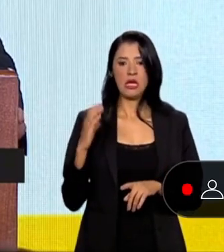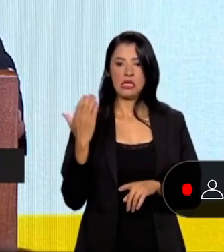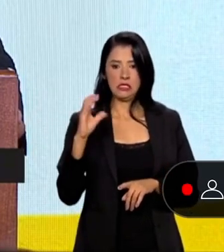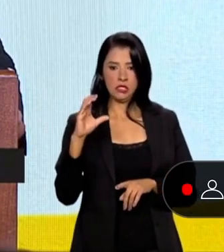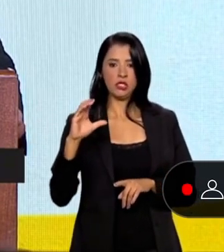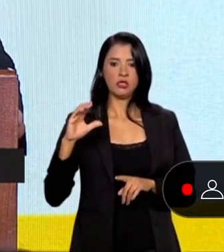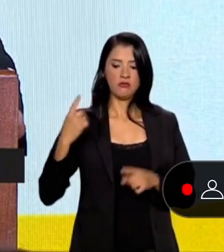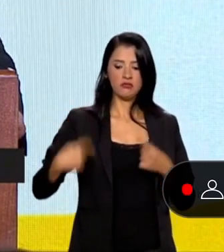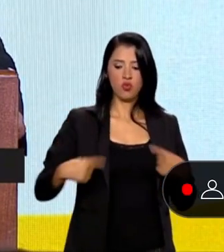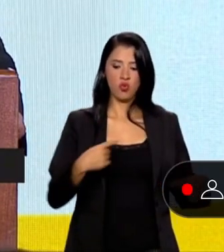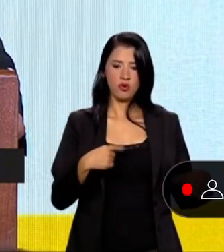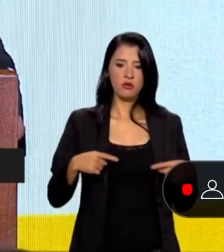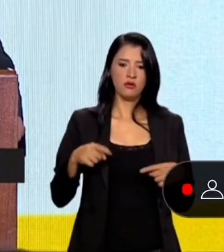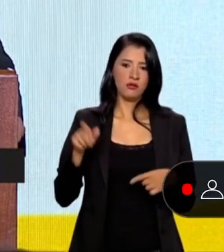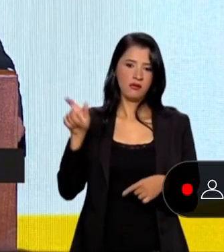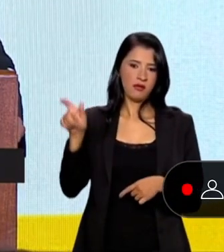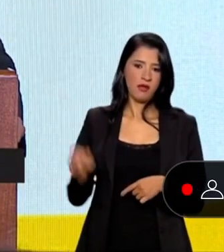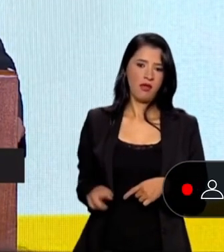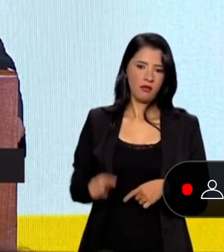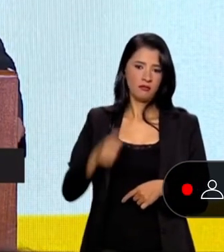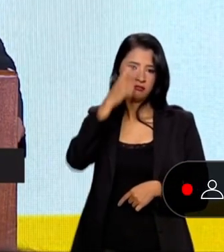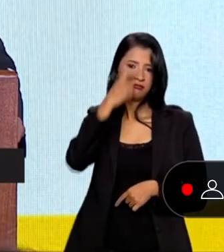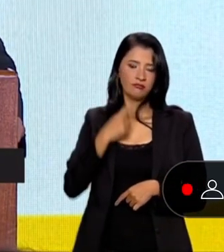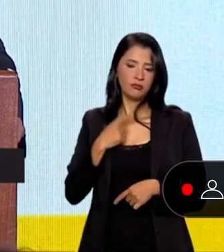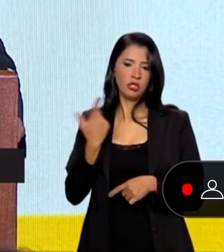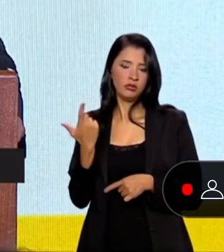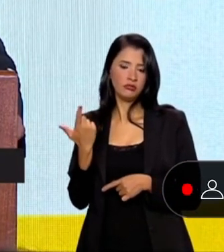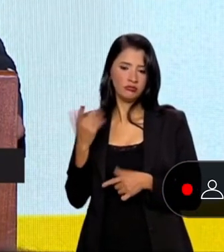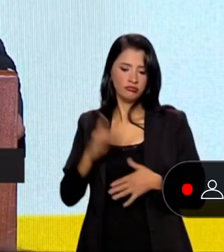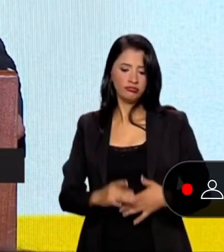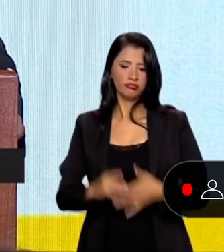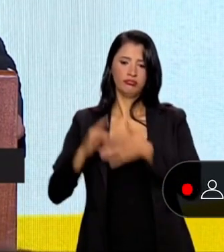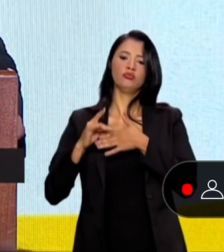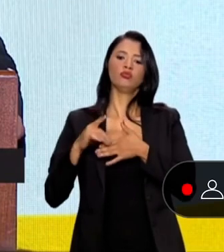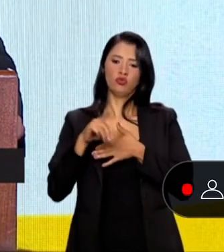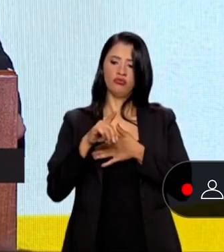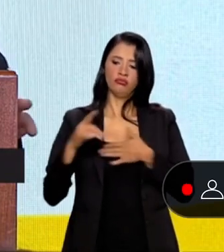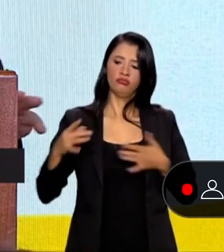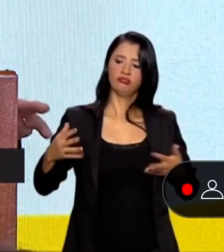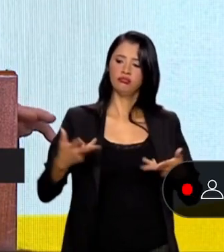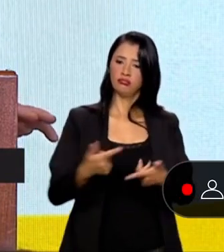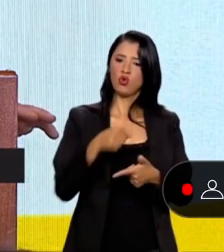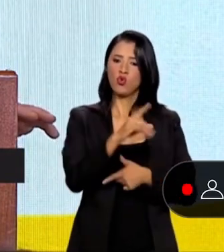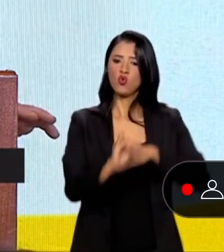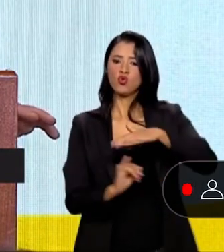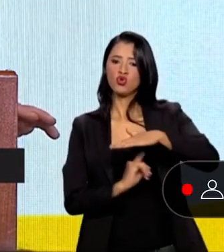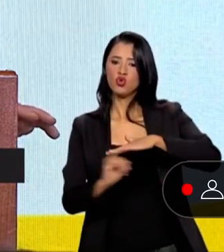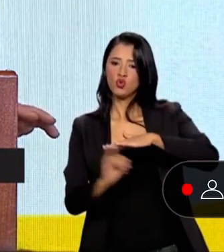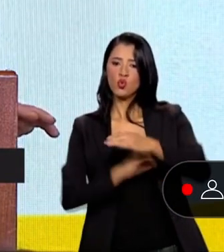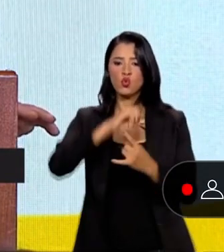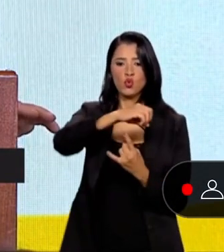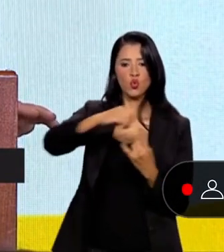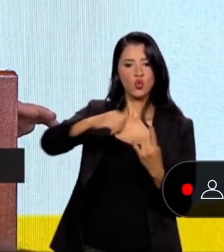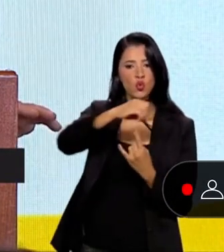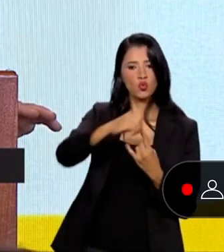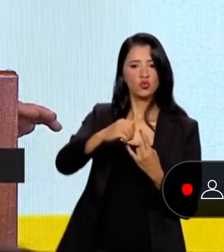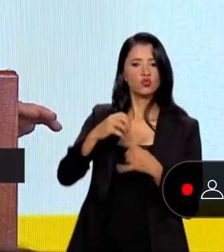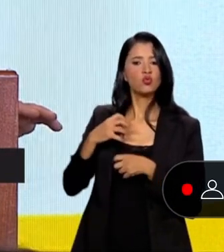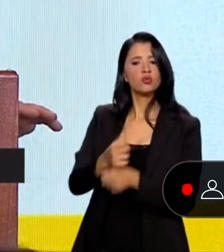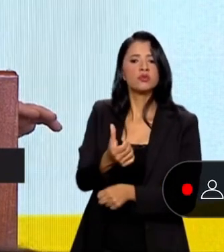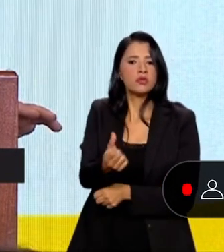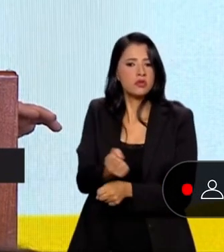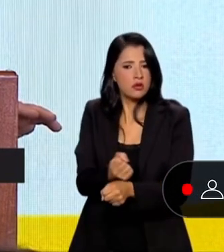política e que dirigiu com maestria o Instituto Sousa Cruz por 6